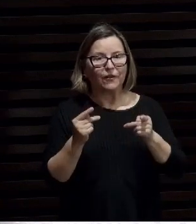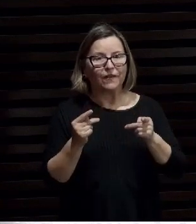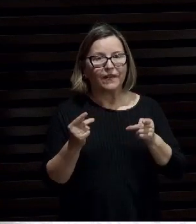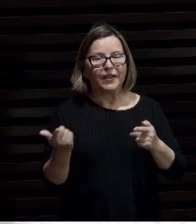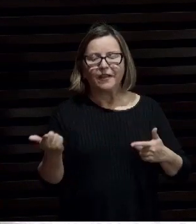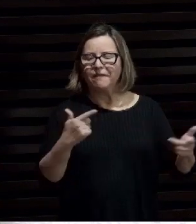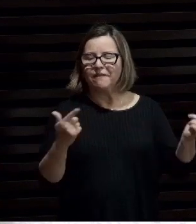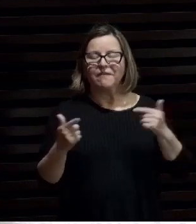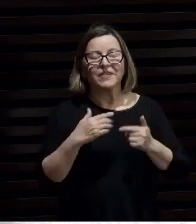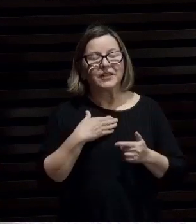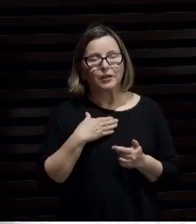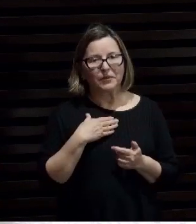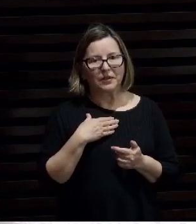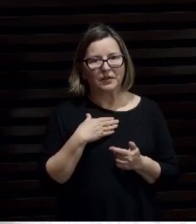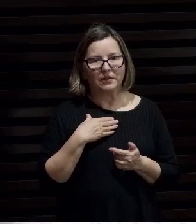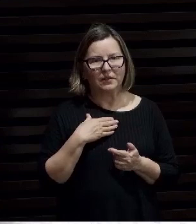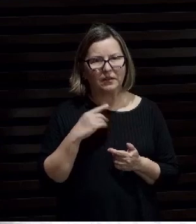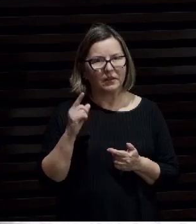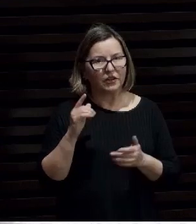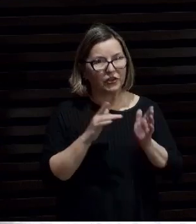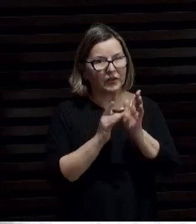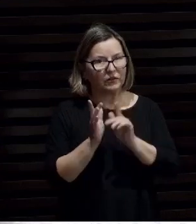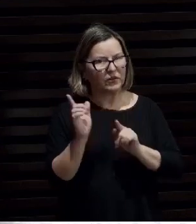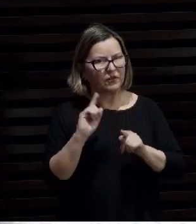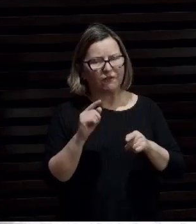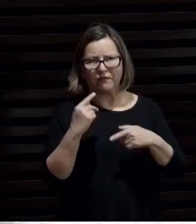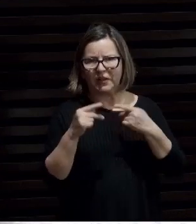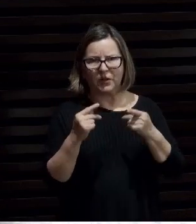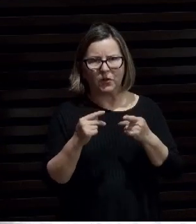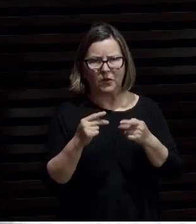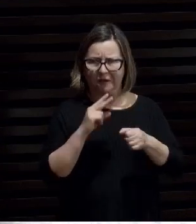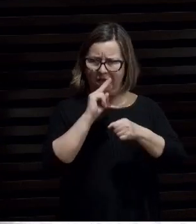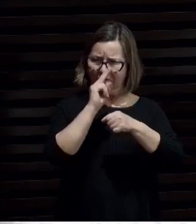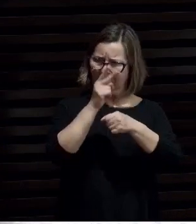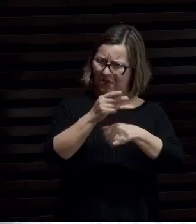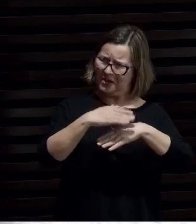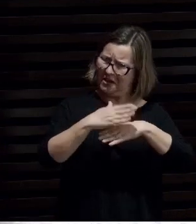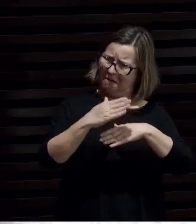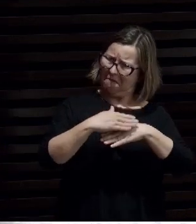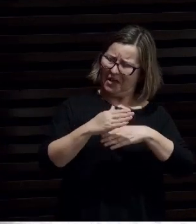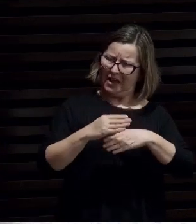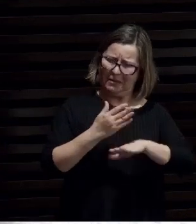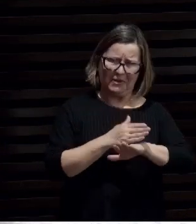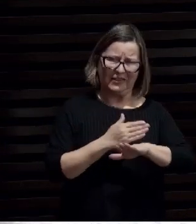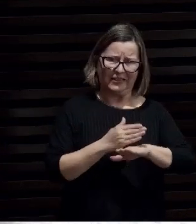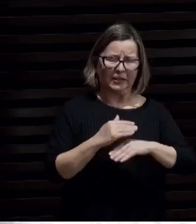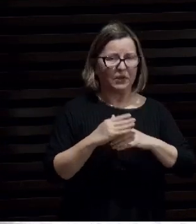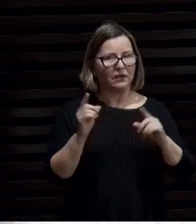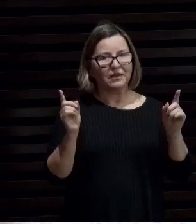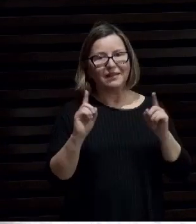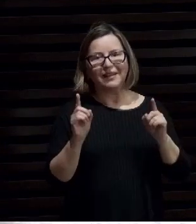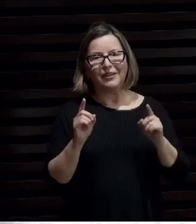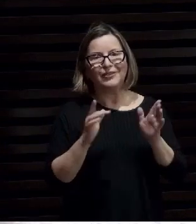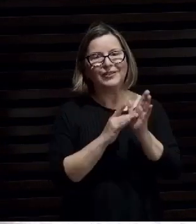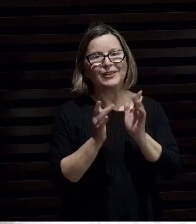Ele não diz, se esforce mais, pratique mais. Vinde a mim.